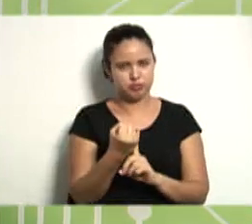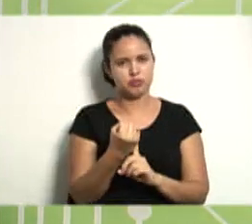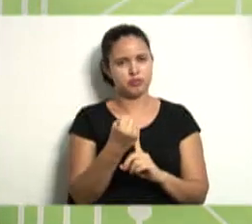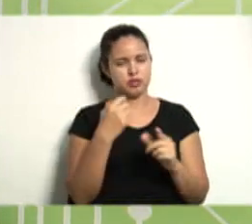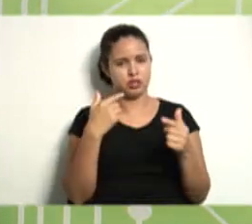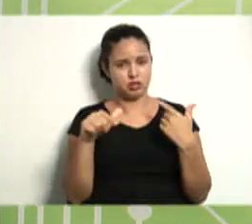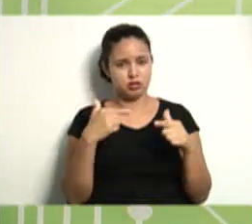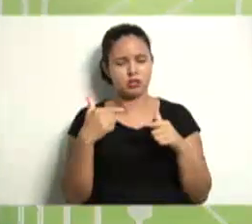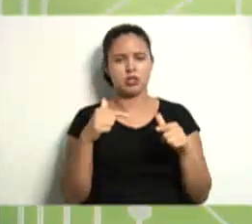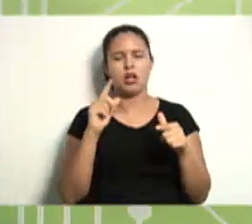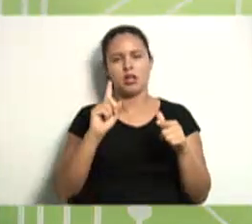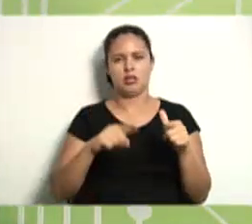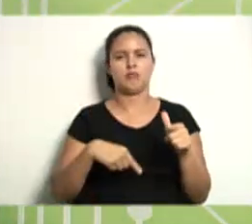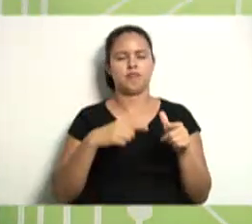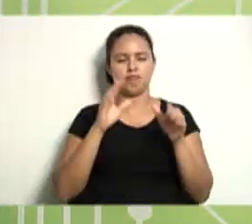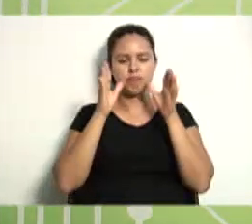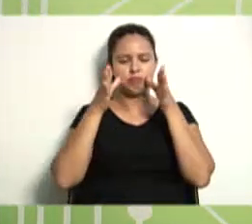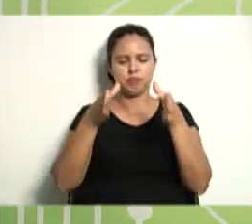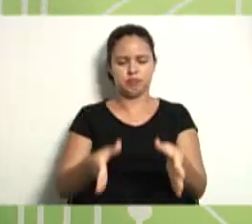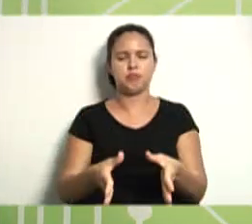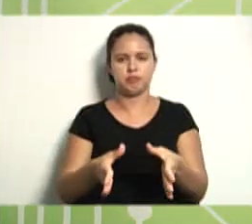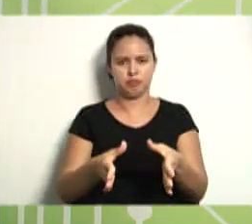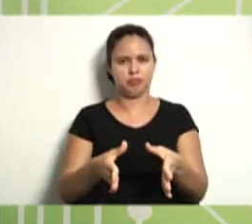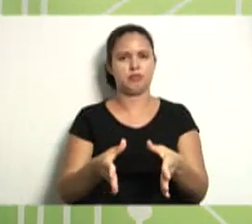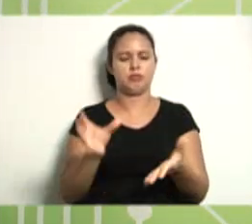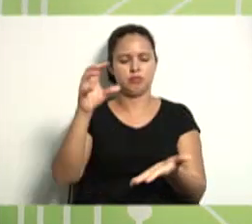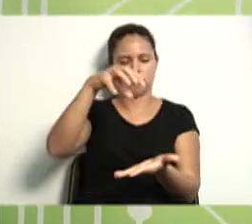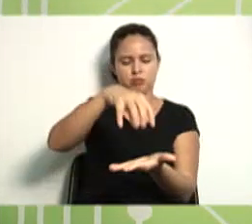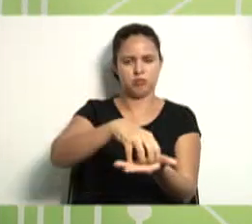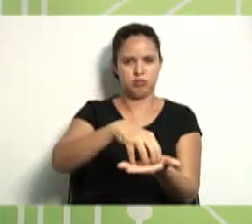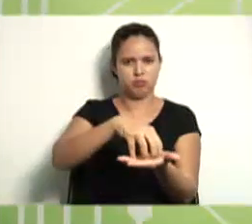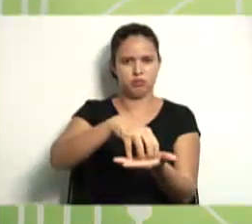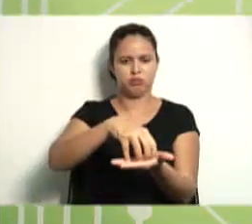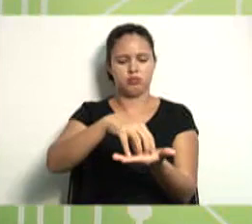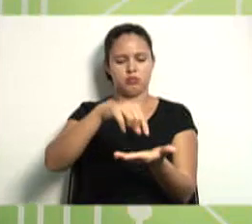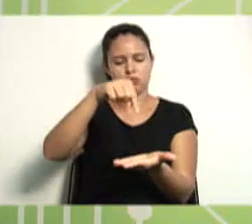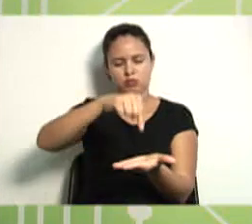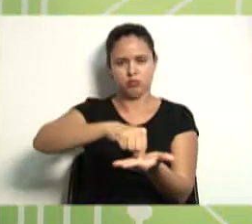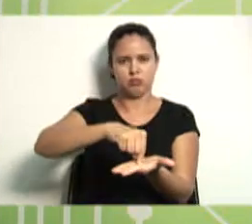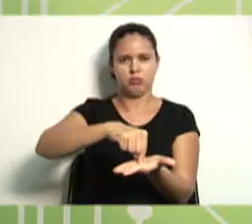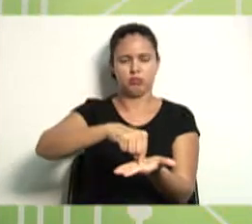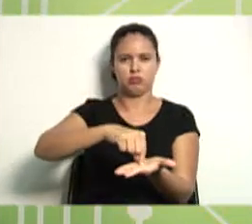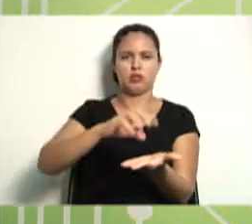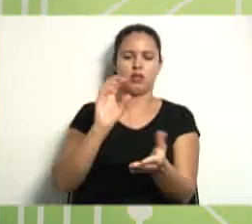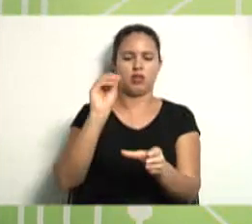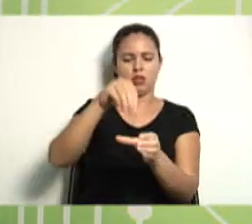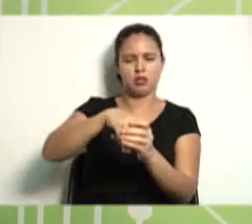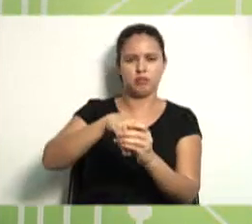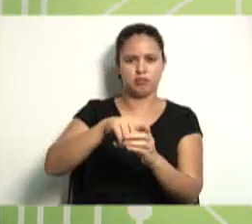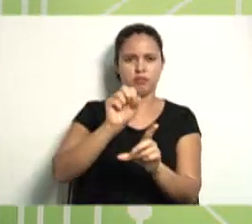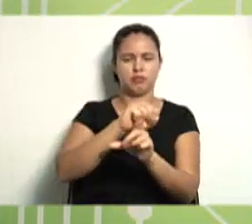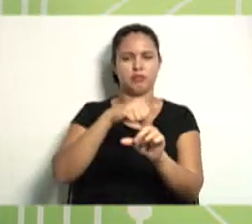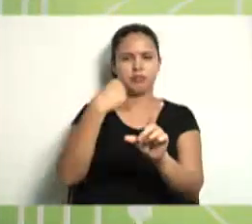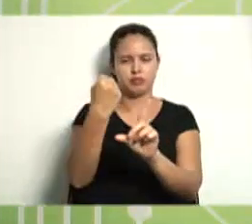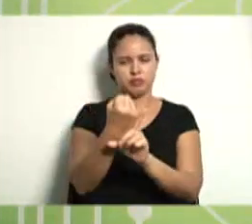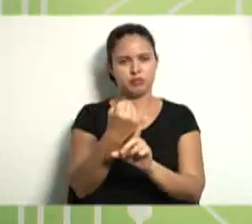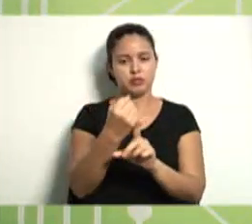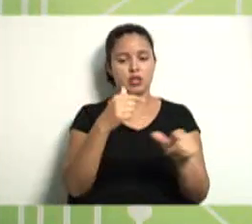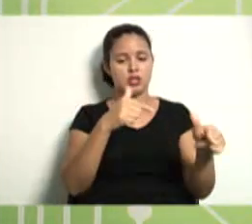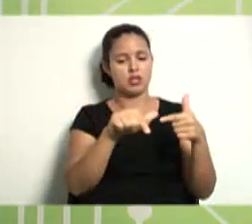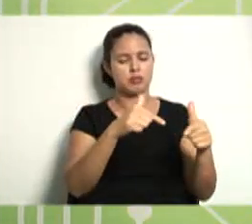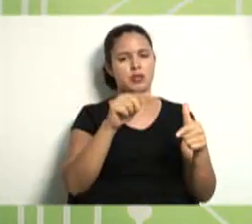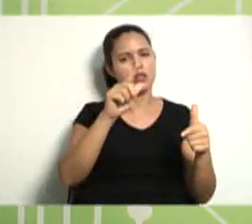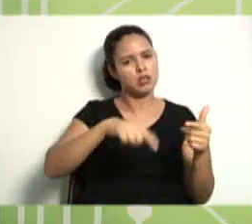elemento central na produção da sociedade, porque trabalho é pensar, trabalho é realizar, trabalho